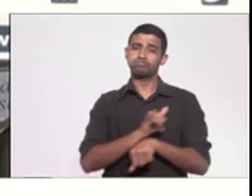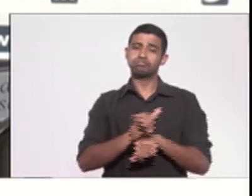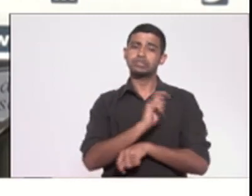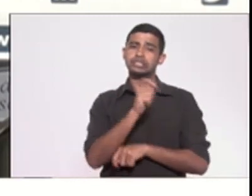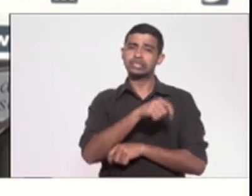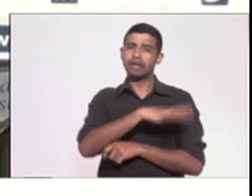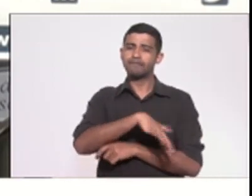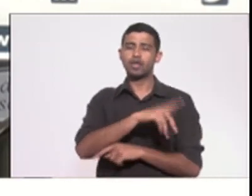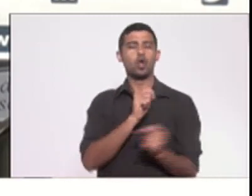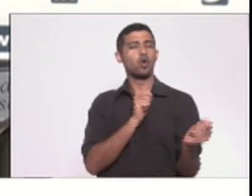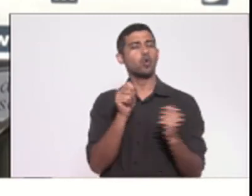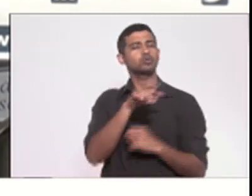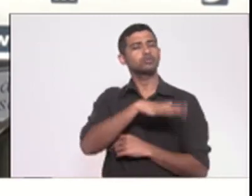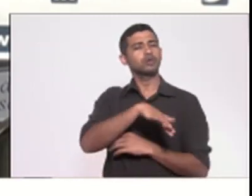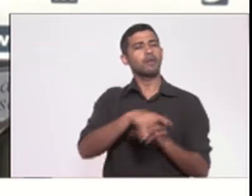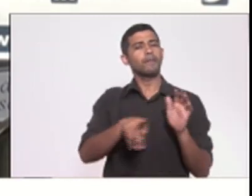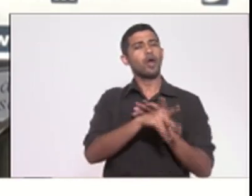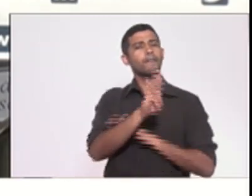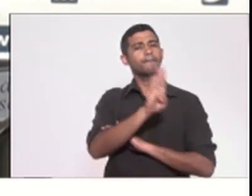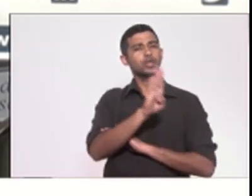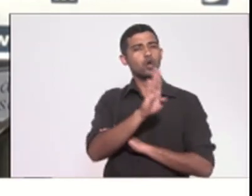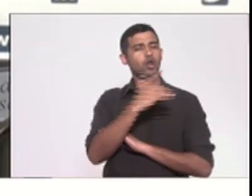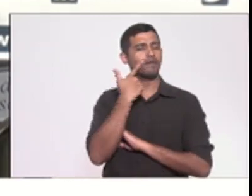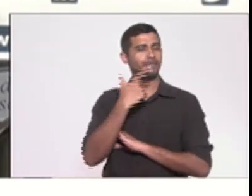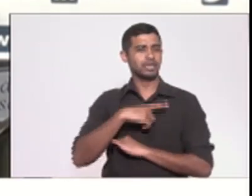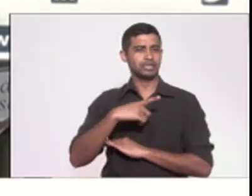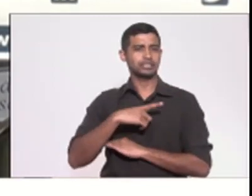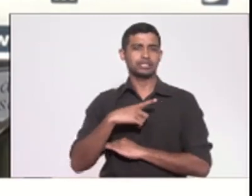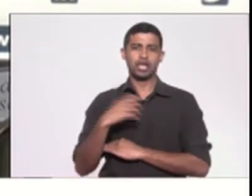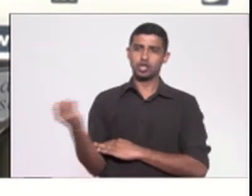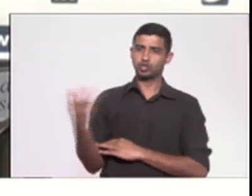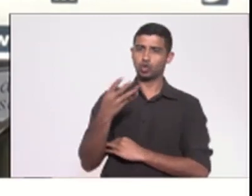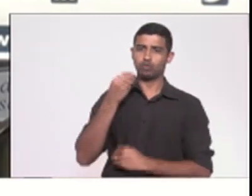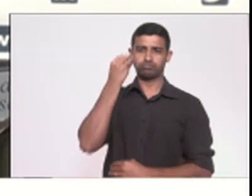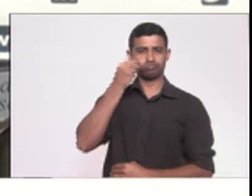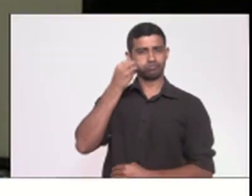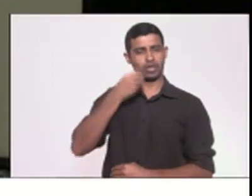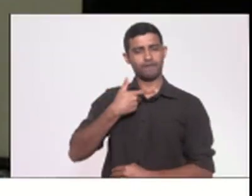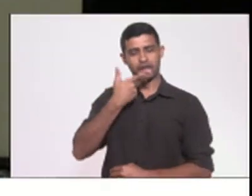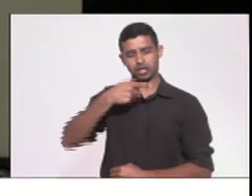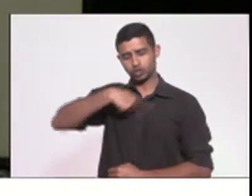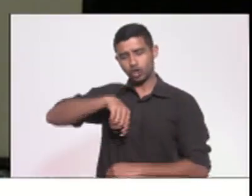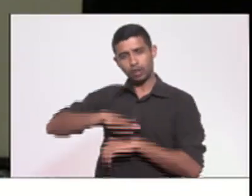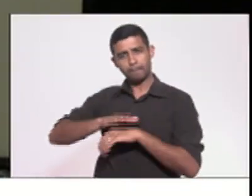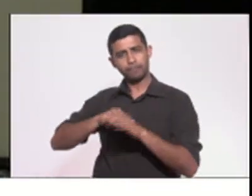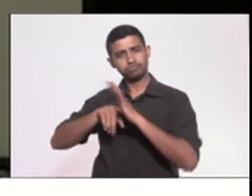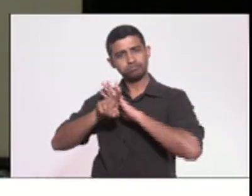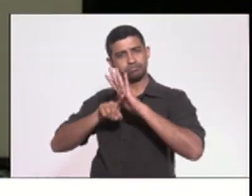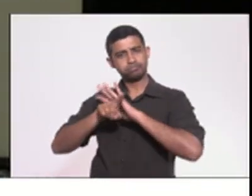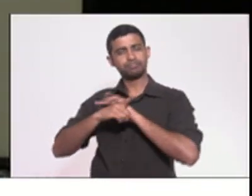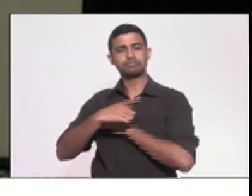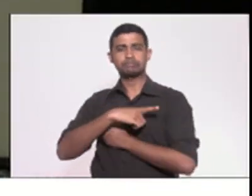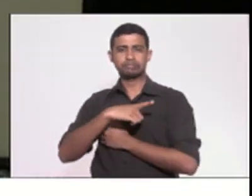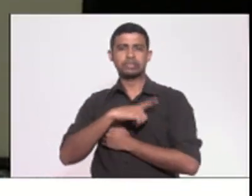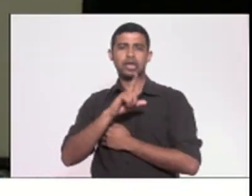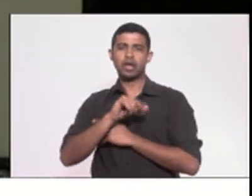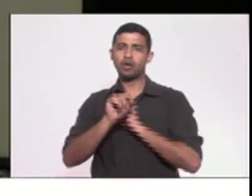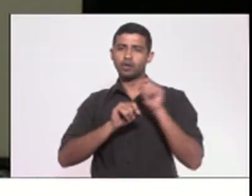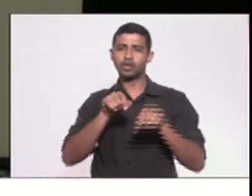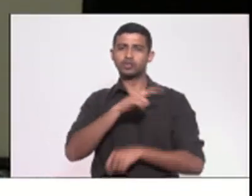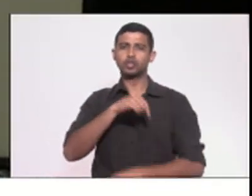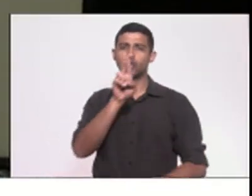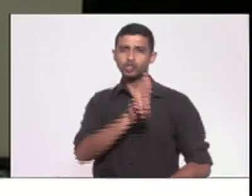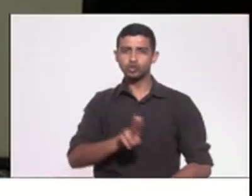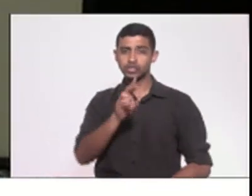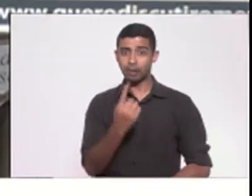de controle biológico. Eu trouxe aqui um caso que é bem recente, de uma pesquisa que a gente está fazendo, que a gente utilizou